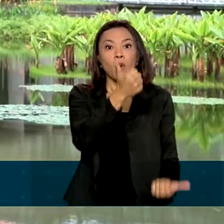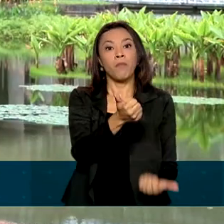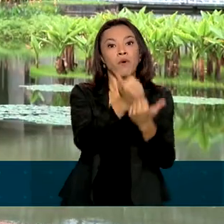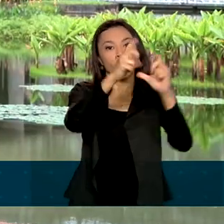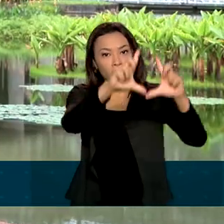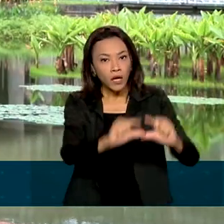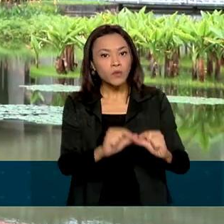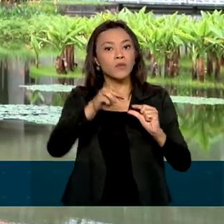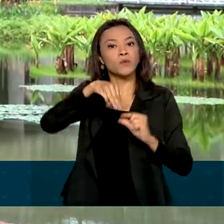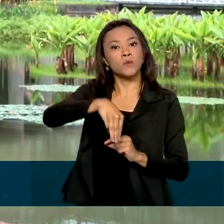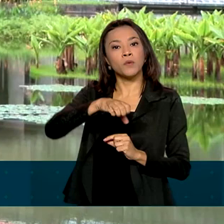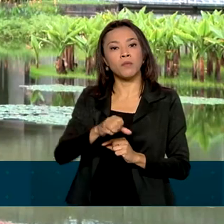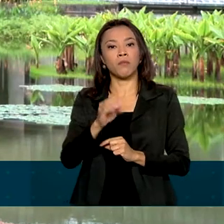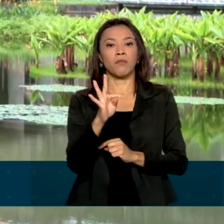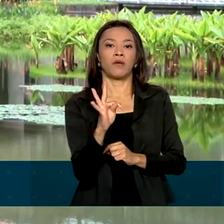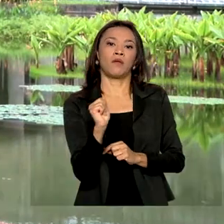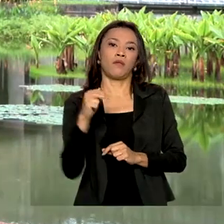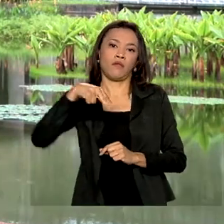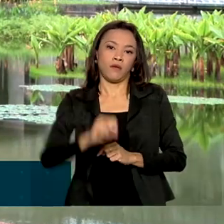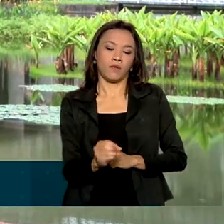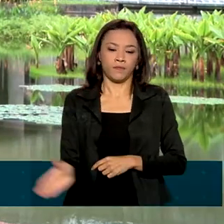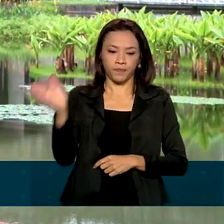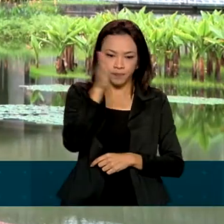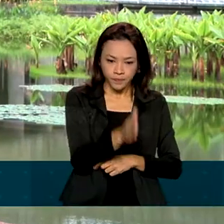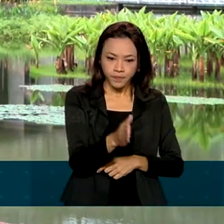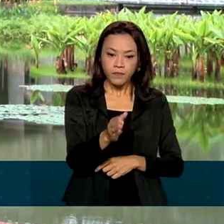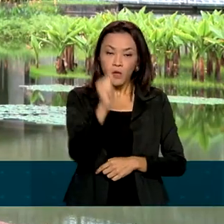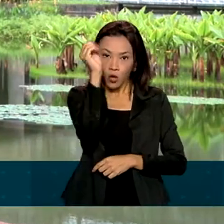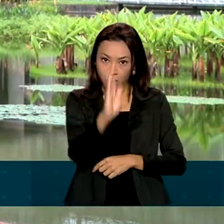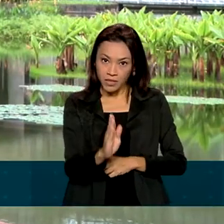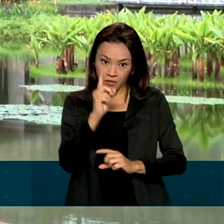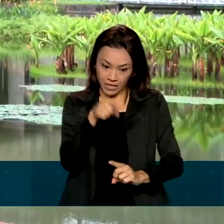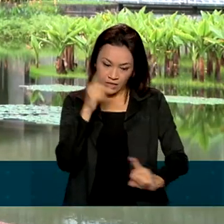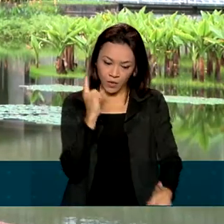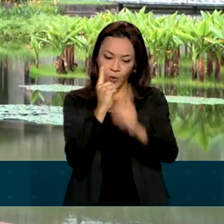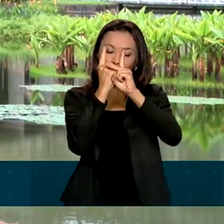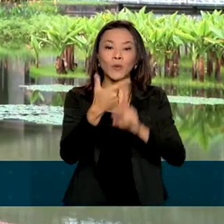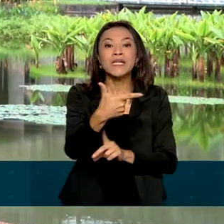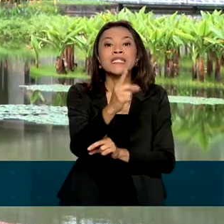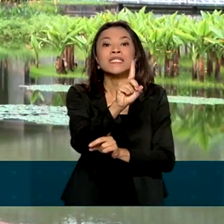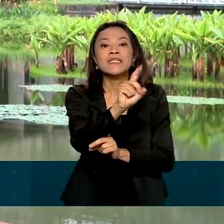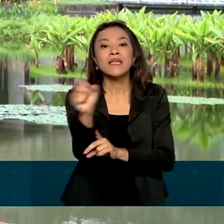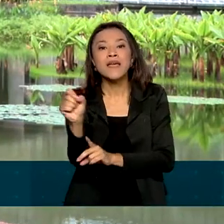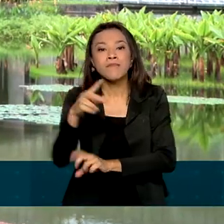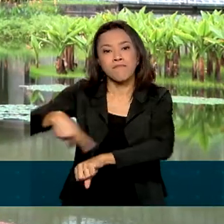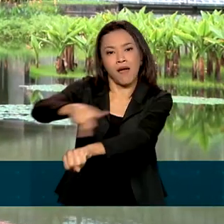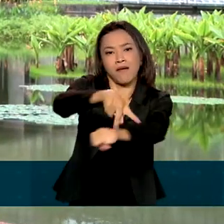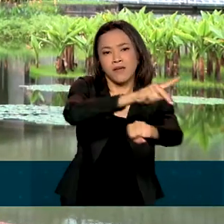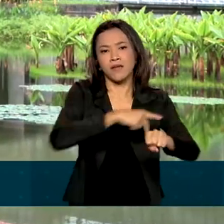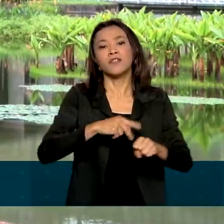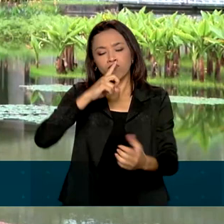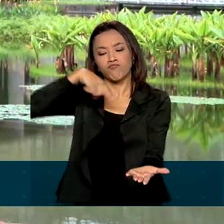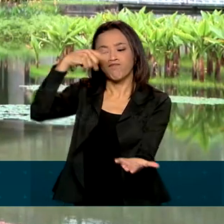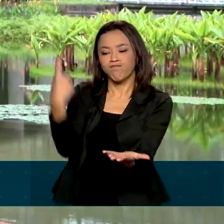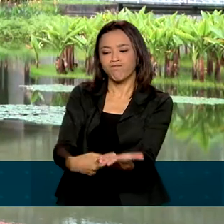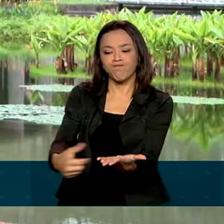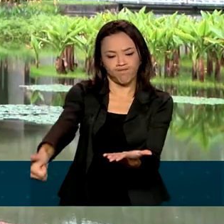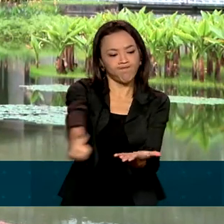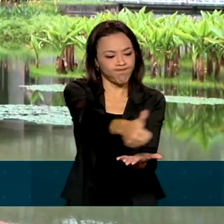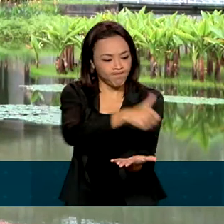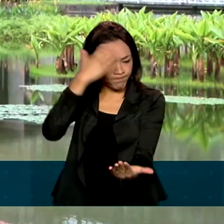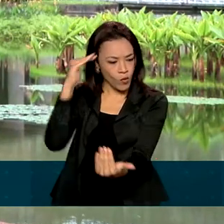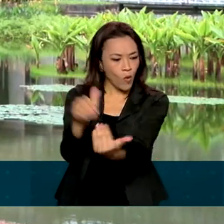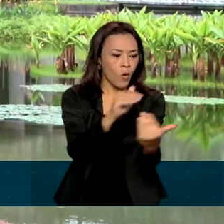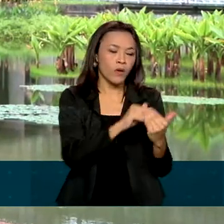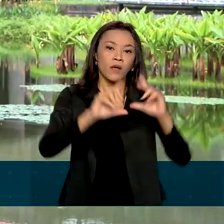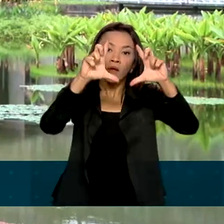Na COP26, o Brasil e cerca de 100 países se comprometeram a reduzir emissões de metano em 30% até